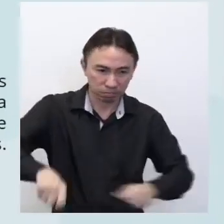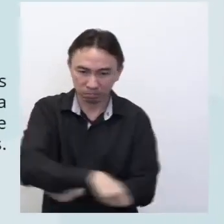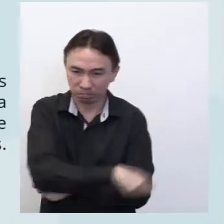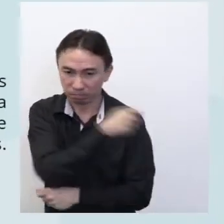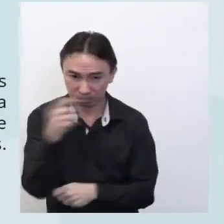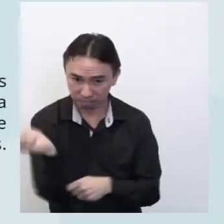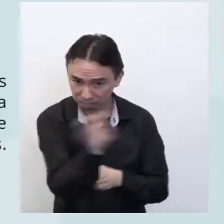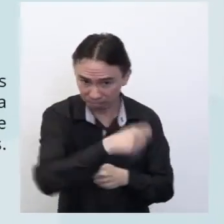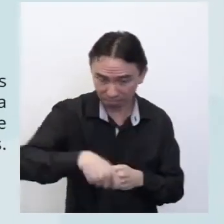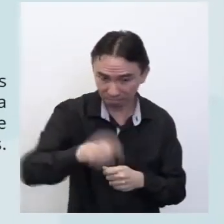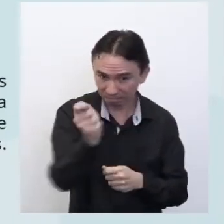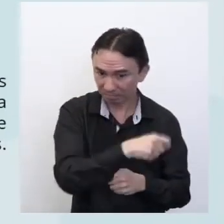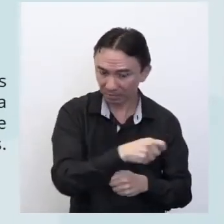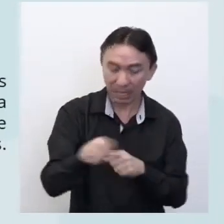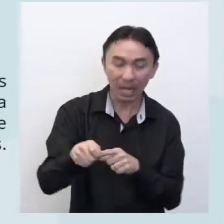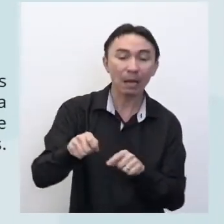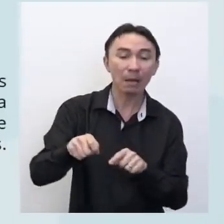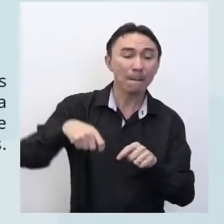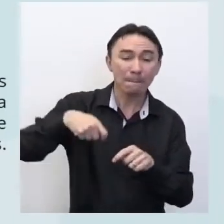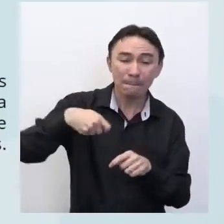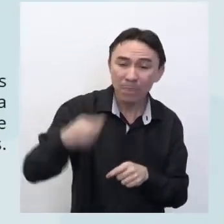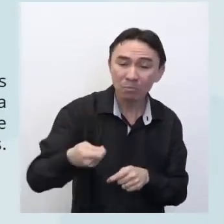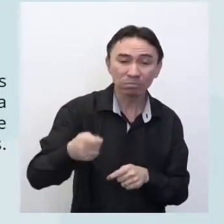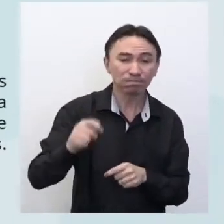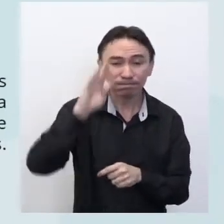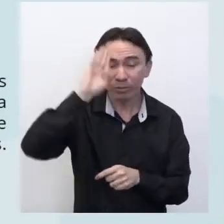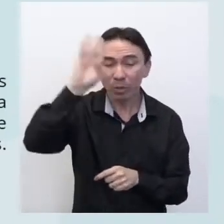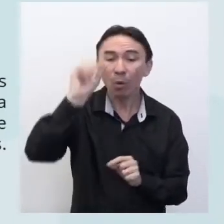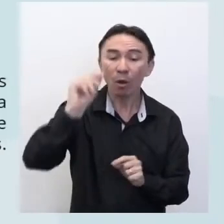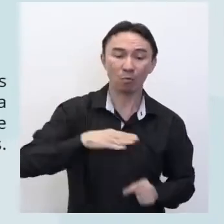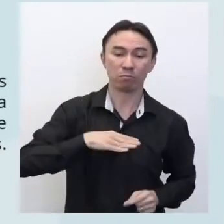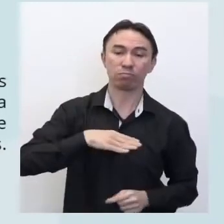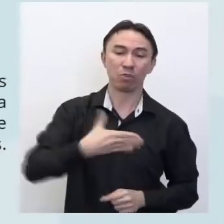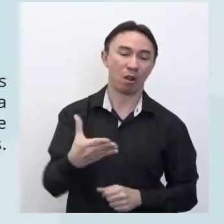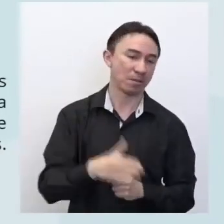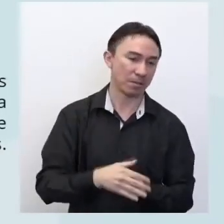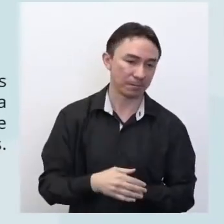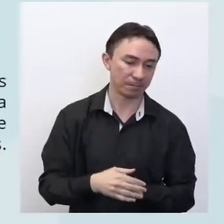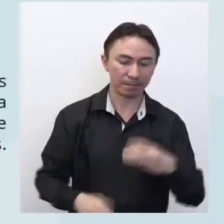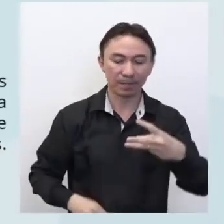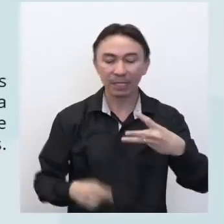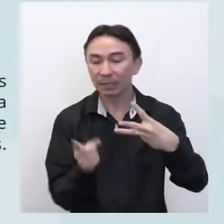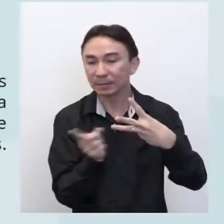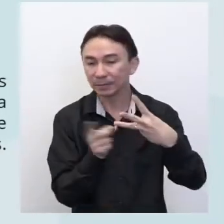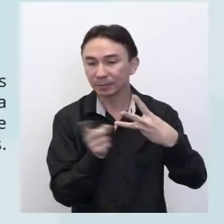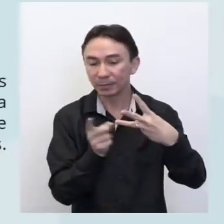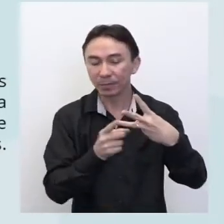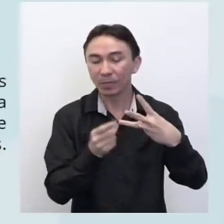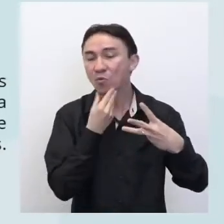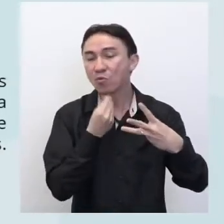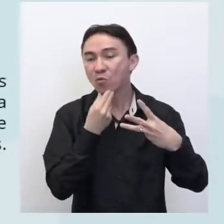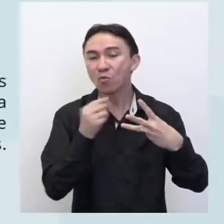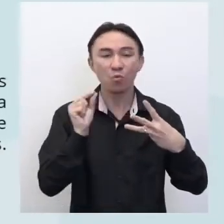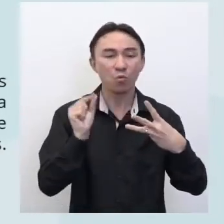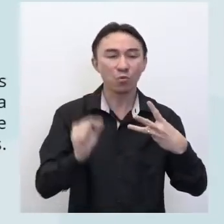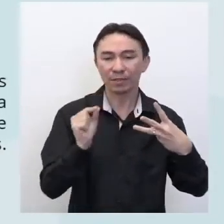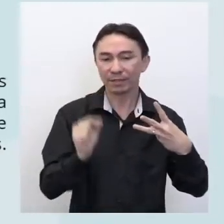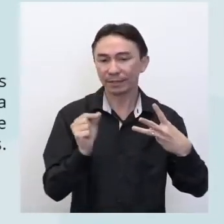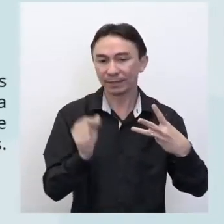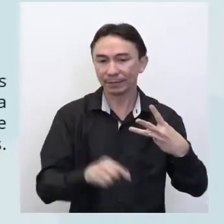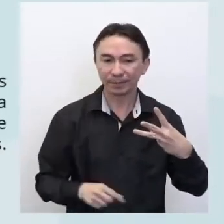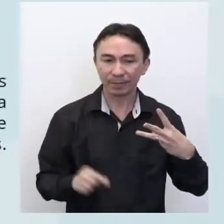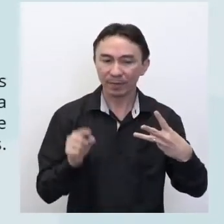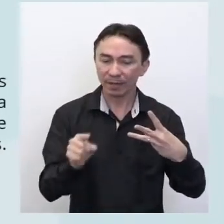da coragem. O terceiro tipo de homem que a natureza cria seriam os homens que nascem com almas